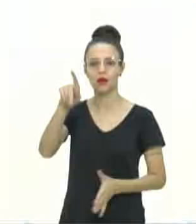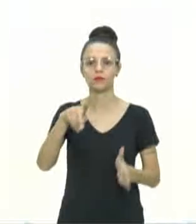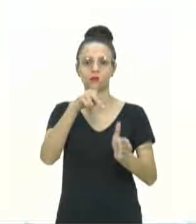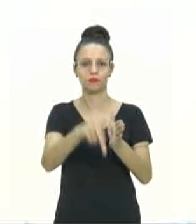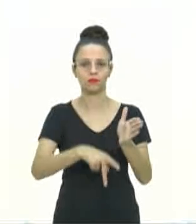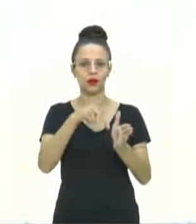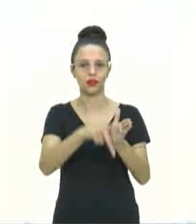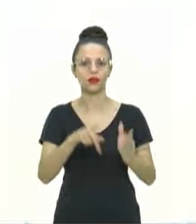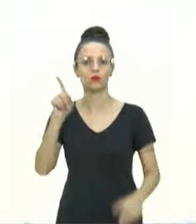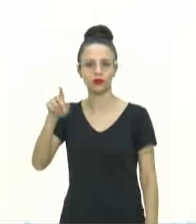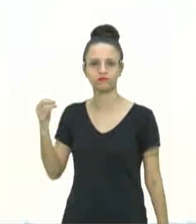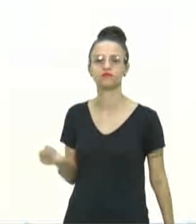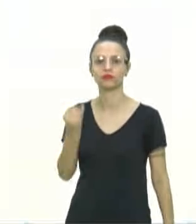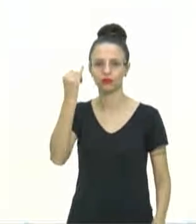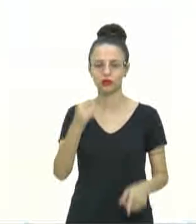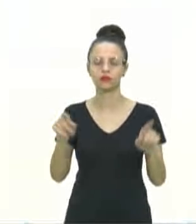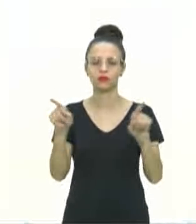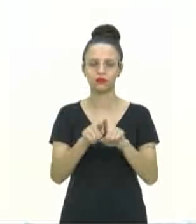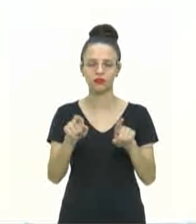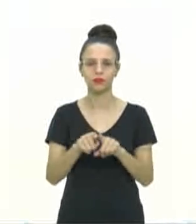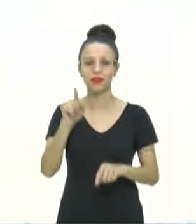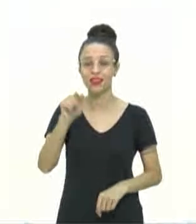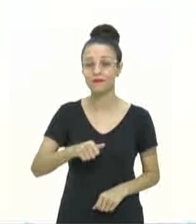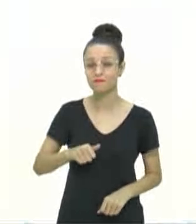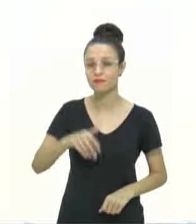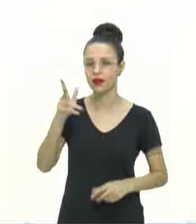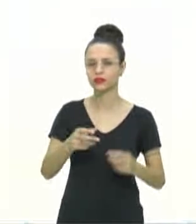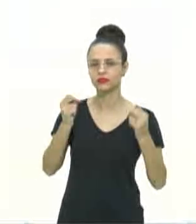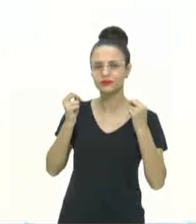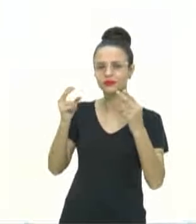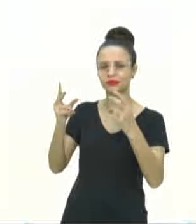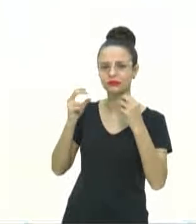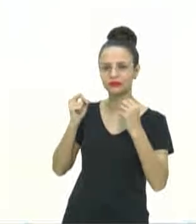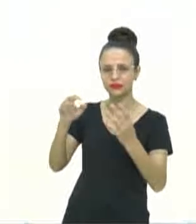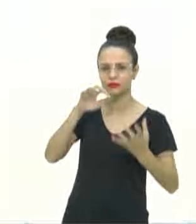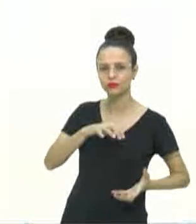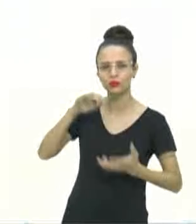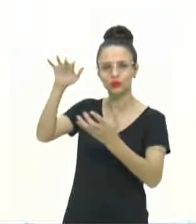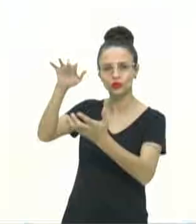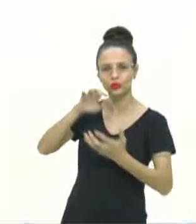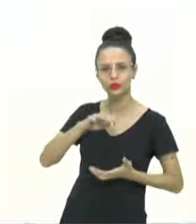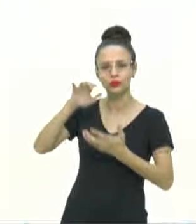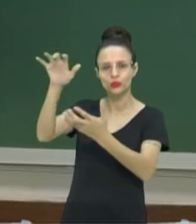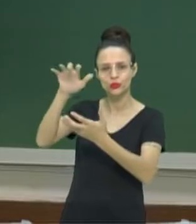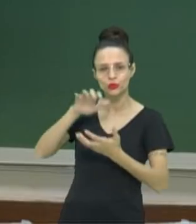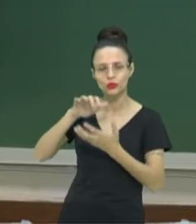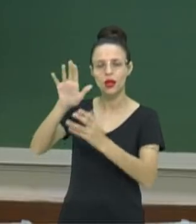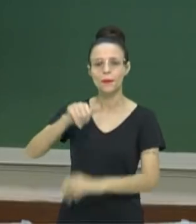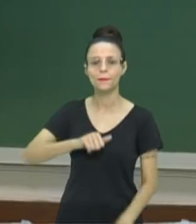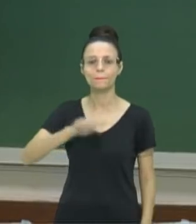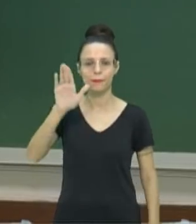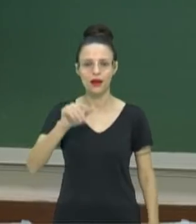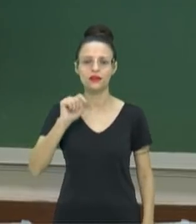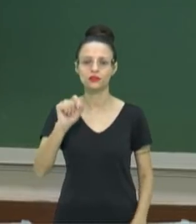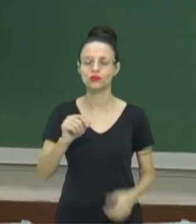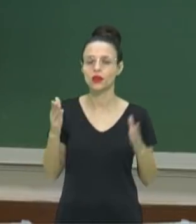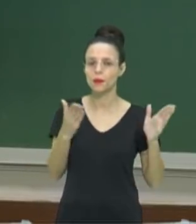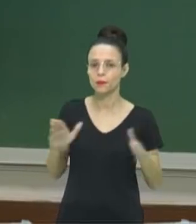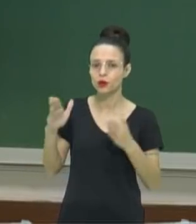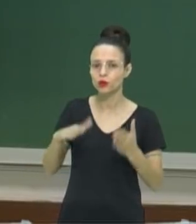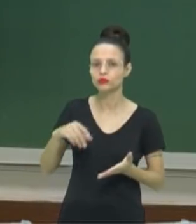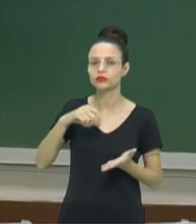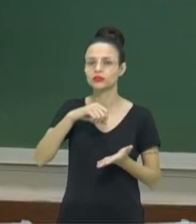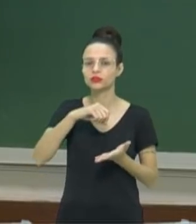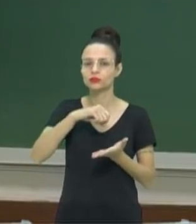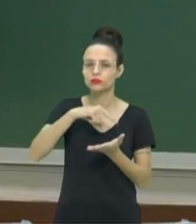Paranaguá, certo? Então, ele é o que mais exporta grãos, para onde são encaminhados a maior quantidade da produção de grãos